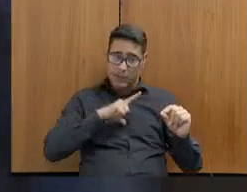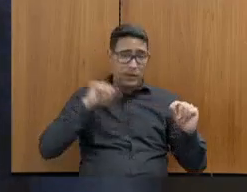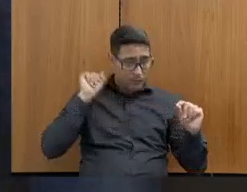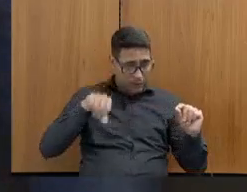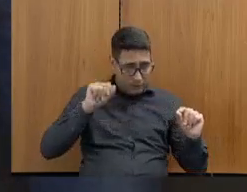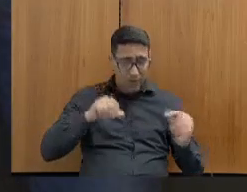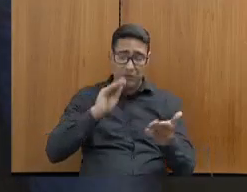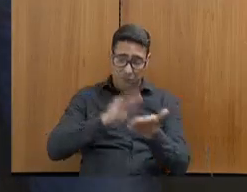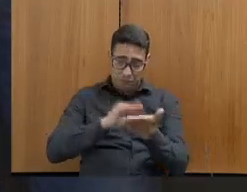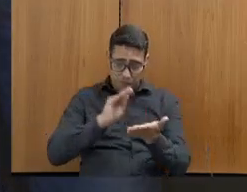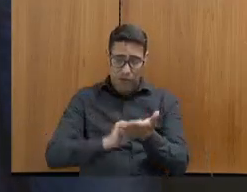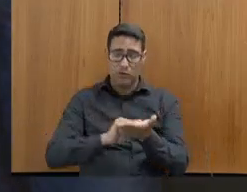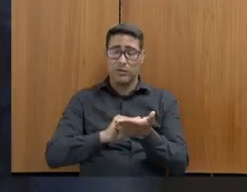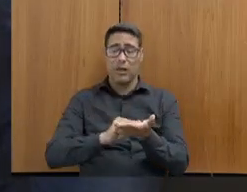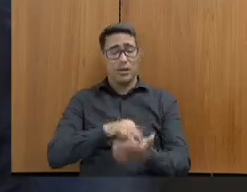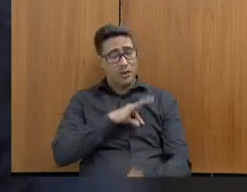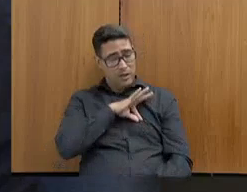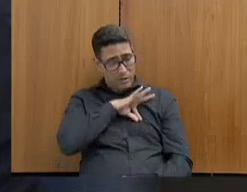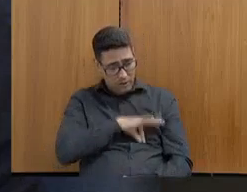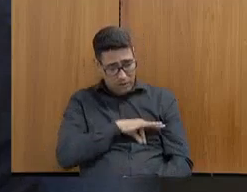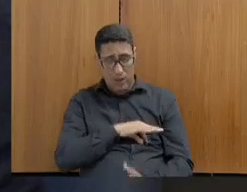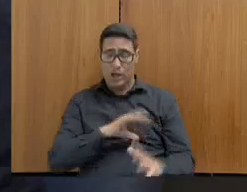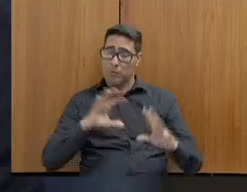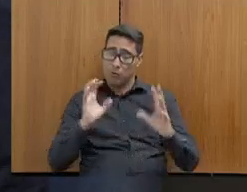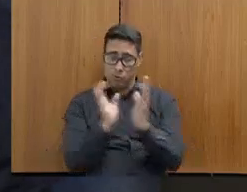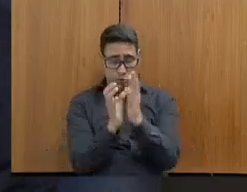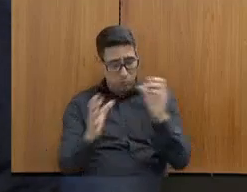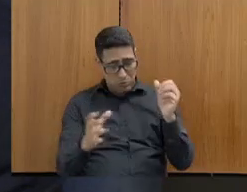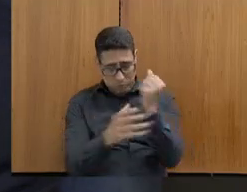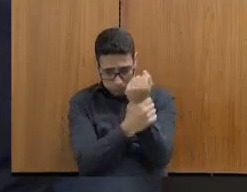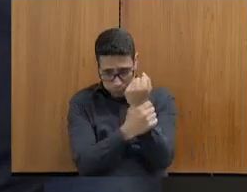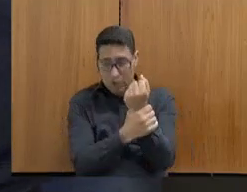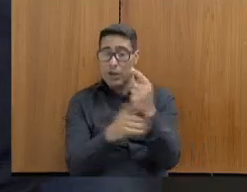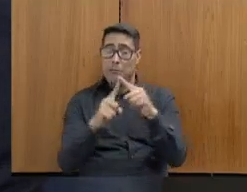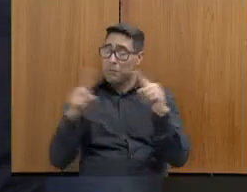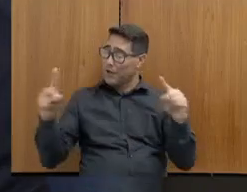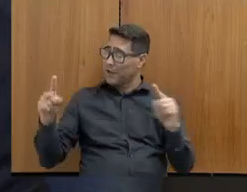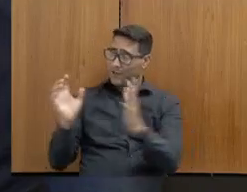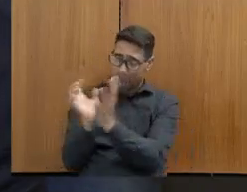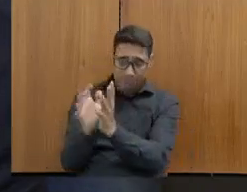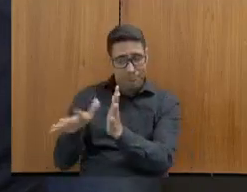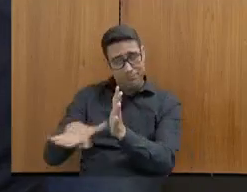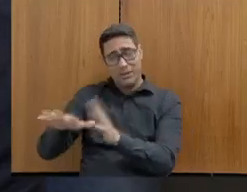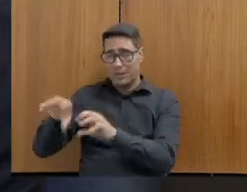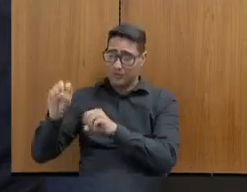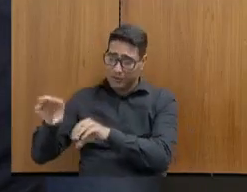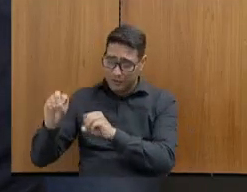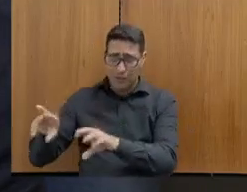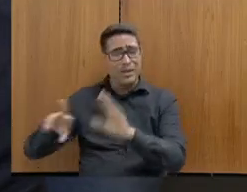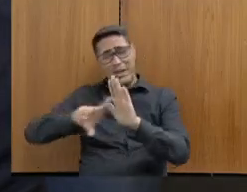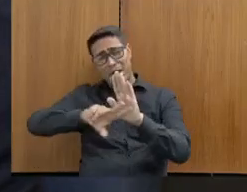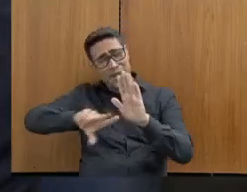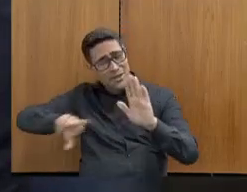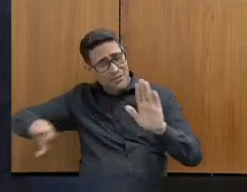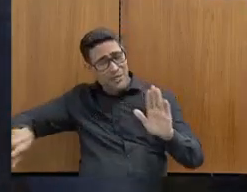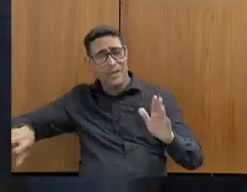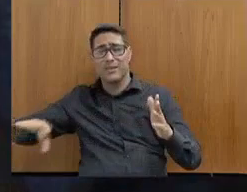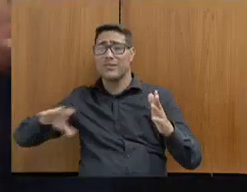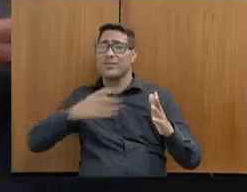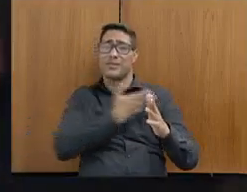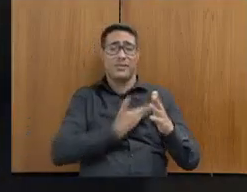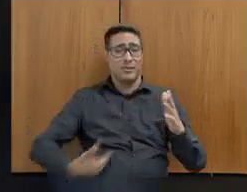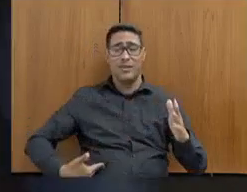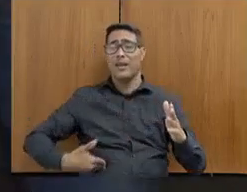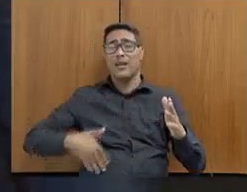não só das nossas forças de segurança mas também da Educação de vários outros setores do Governo do Estado e